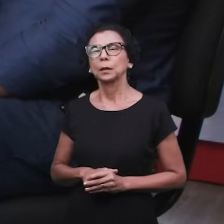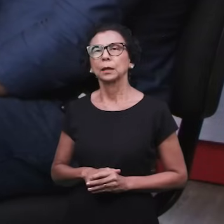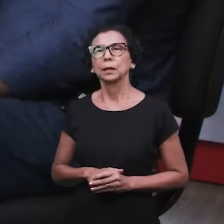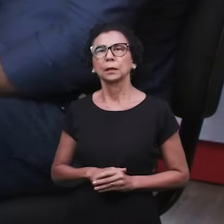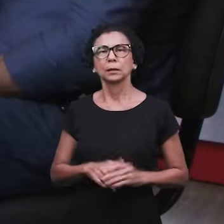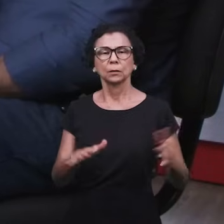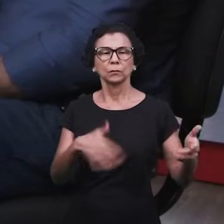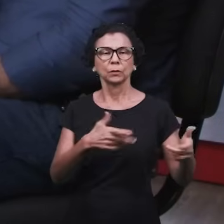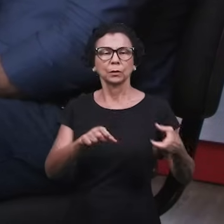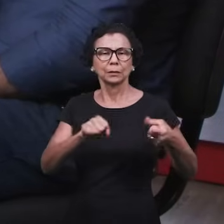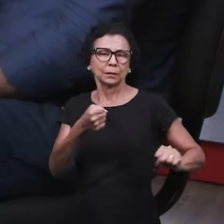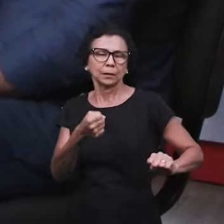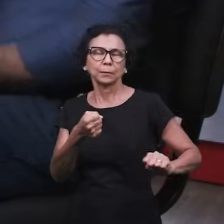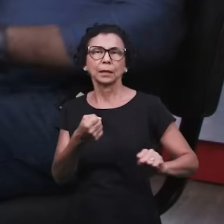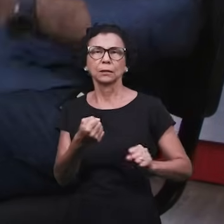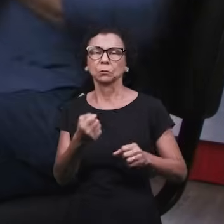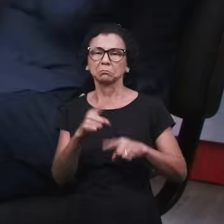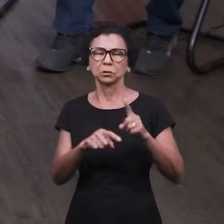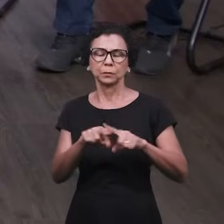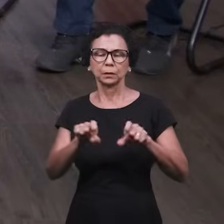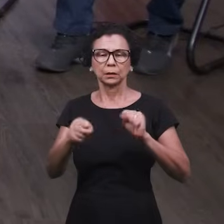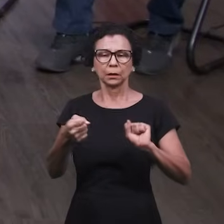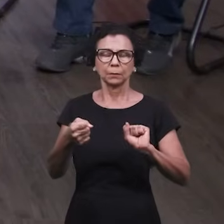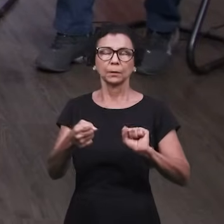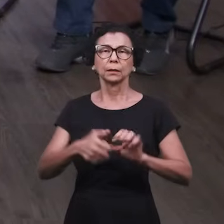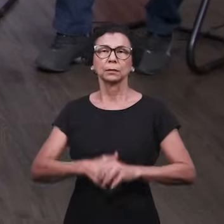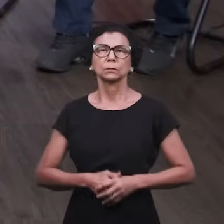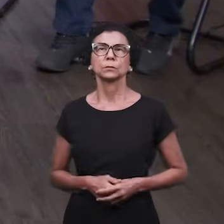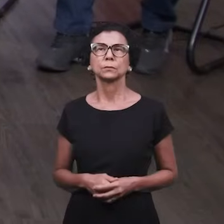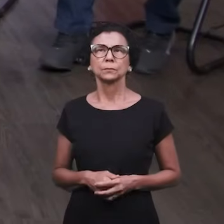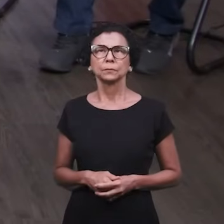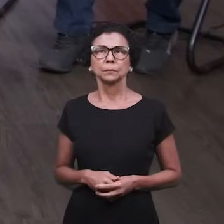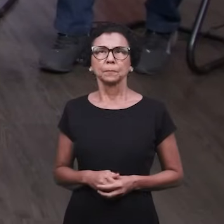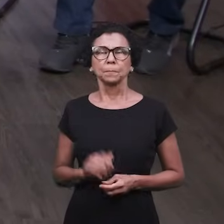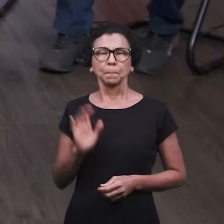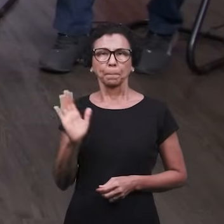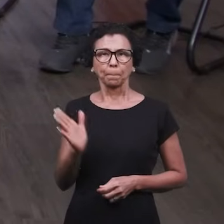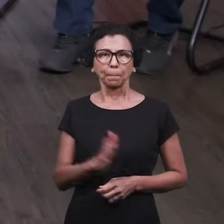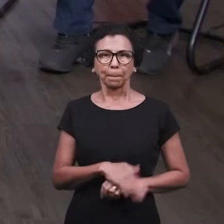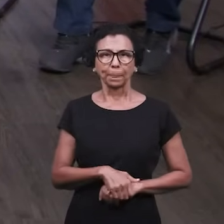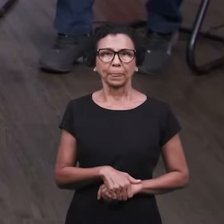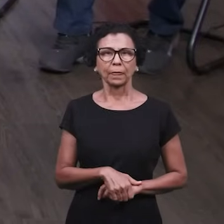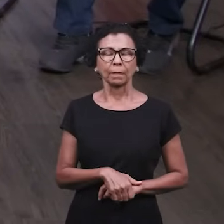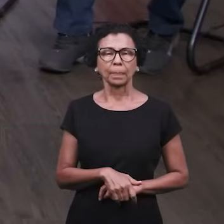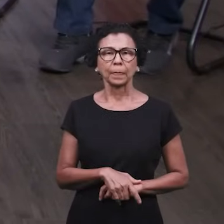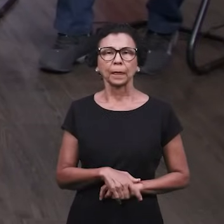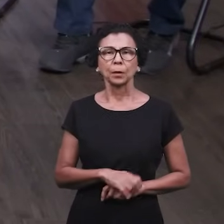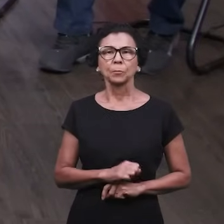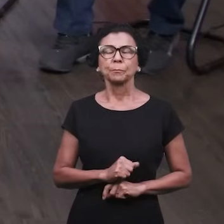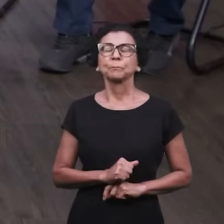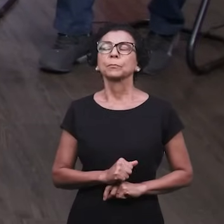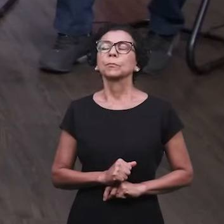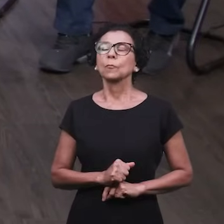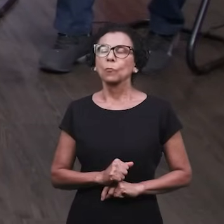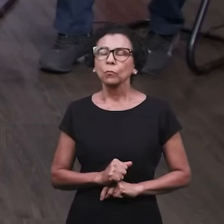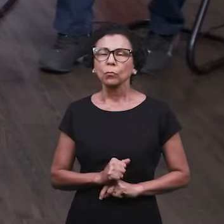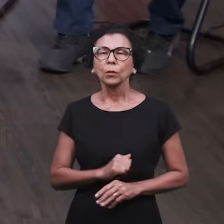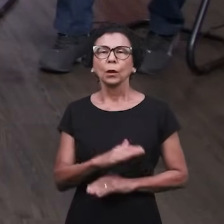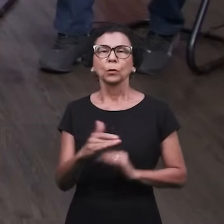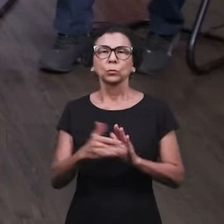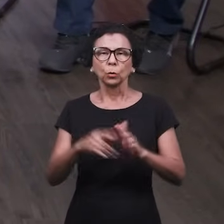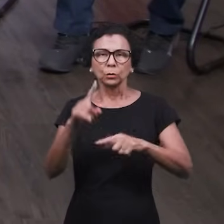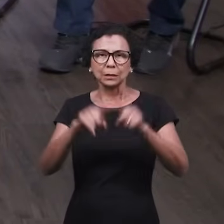pode proceder assim? Não, veja, todo instrumento ele tem recuperação. É claro que sempre a gente